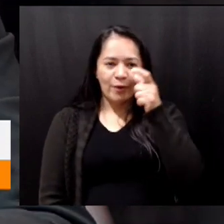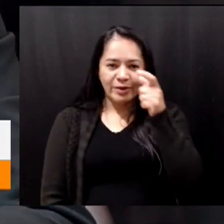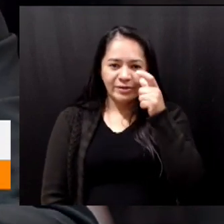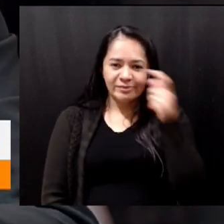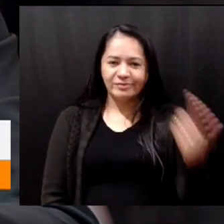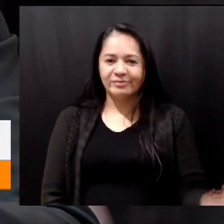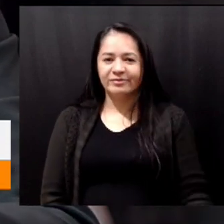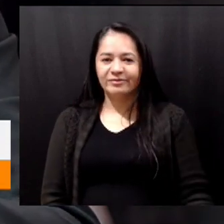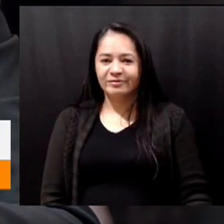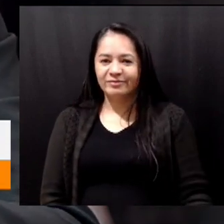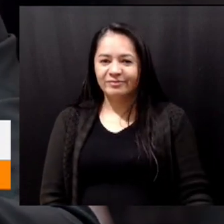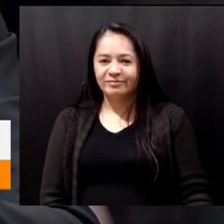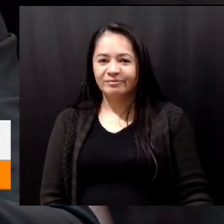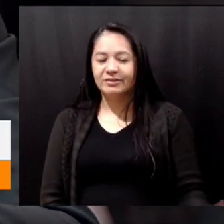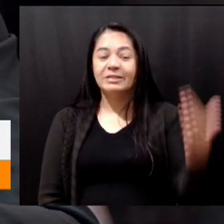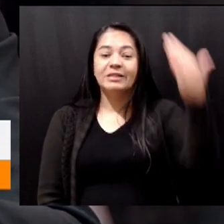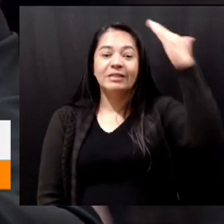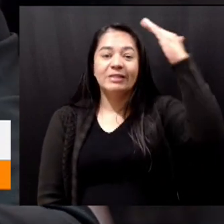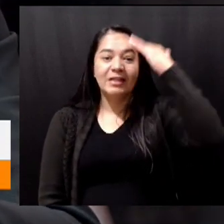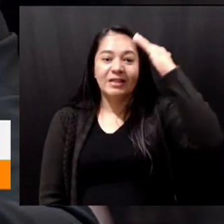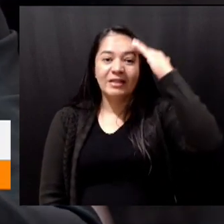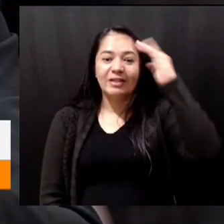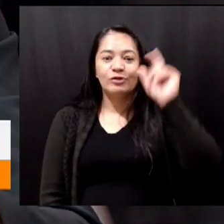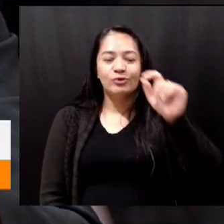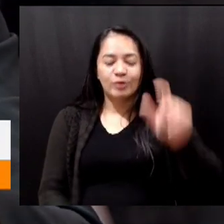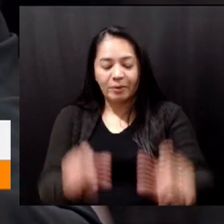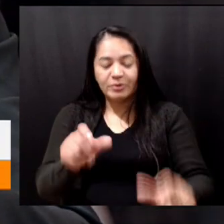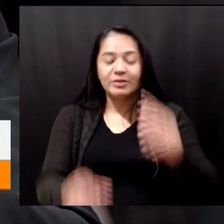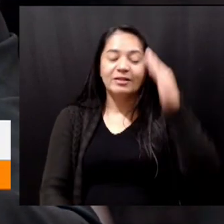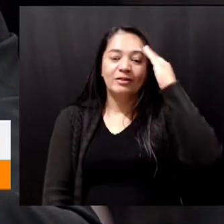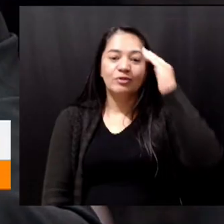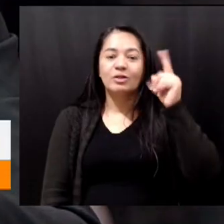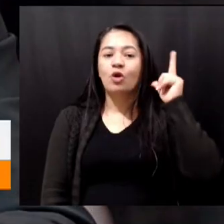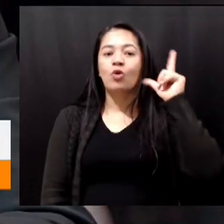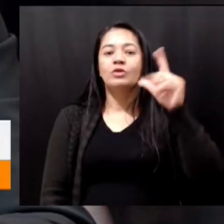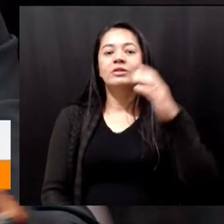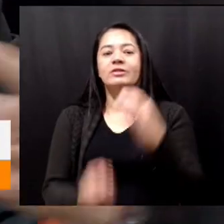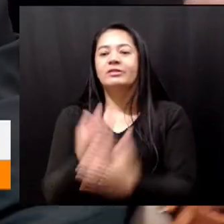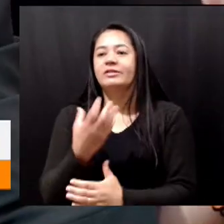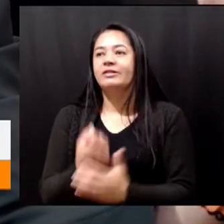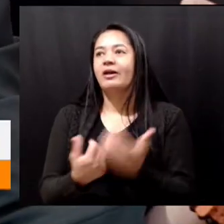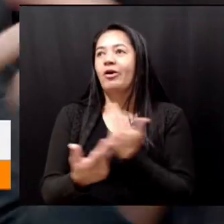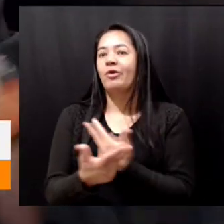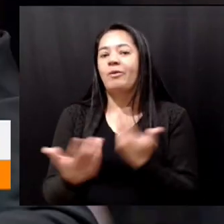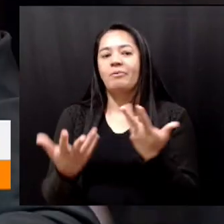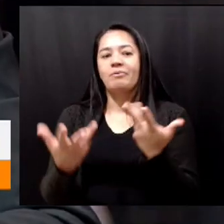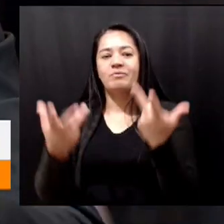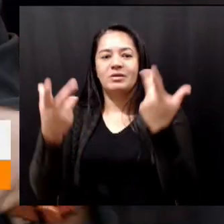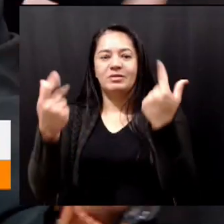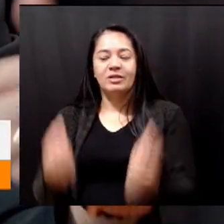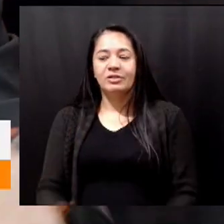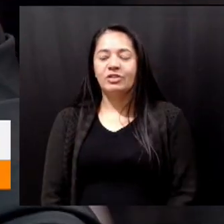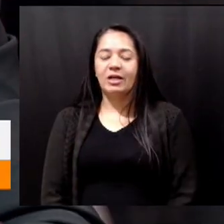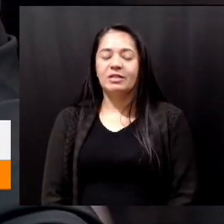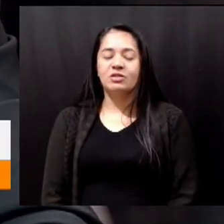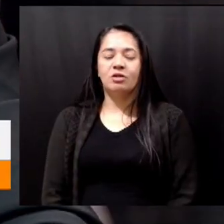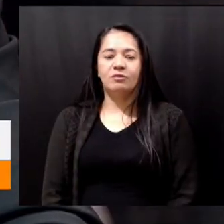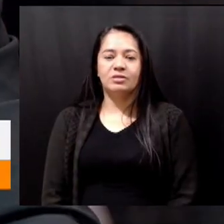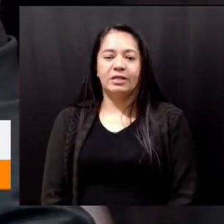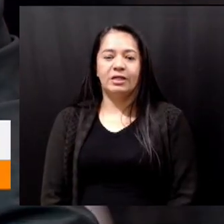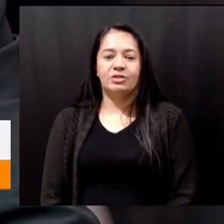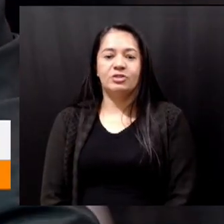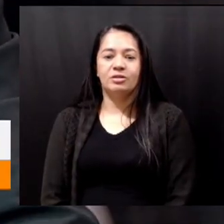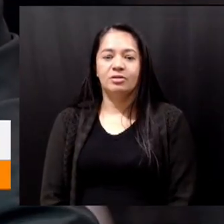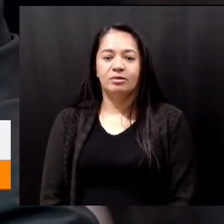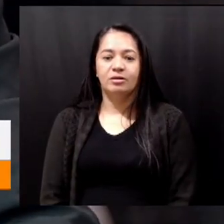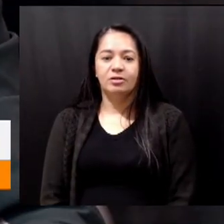ele entende que ele consegue criar coisas incríveis utilizando esse ecossistema que a gente tem aqui em